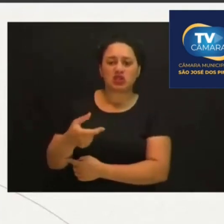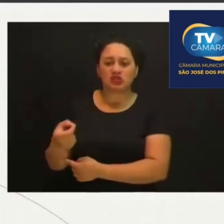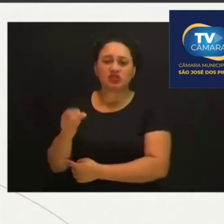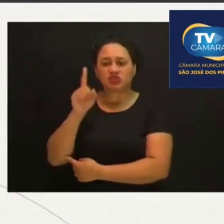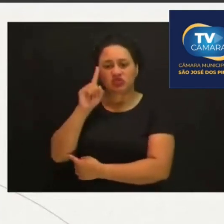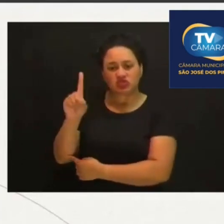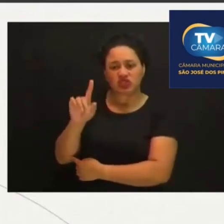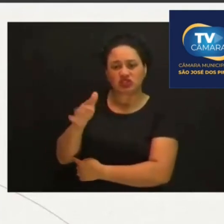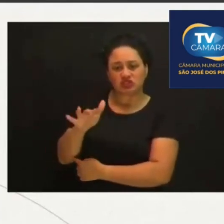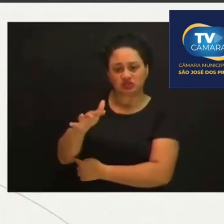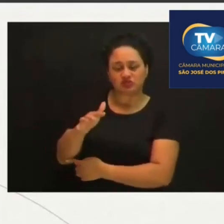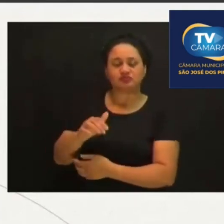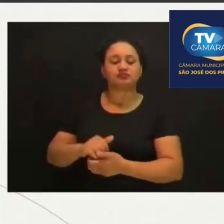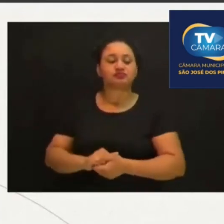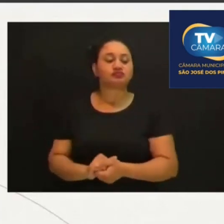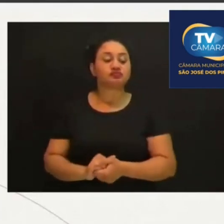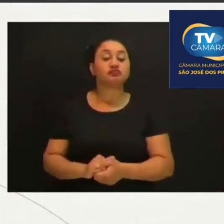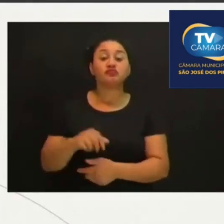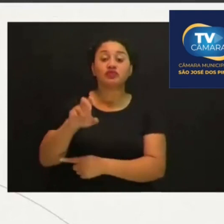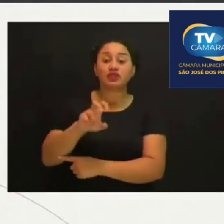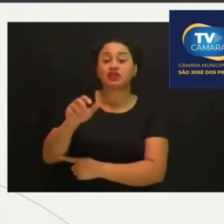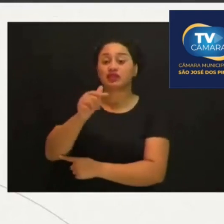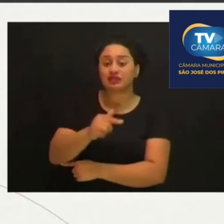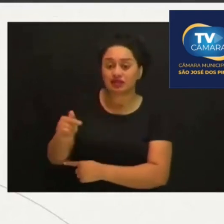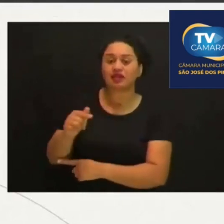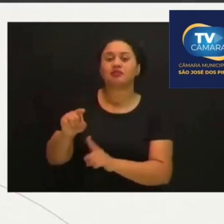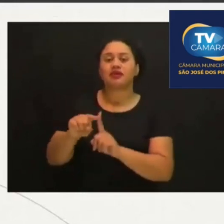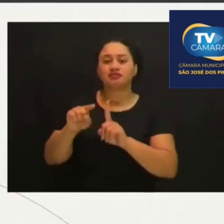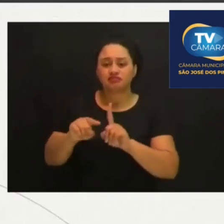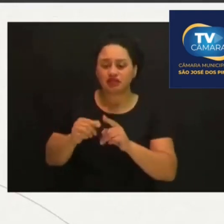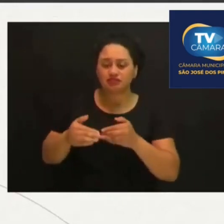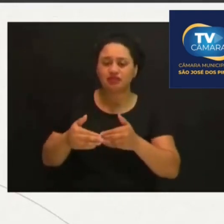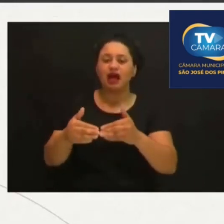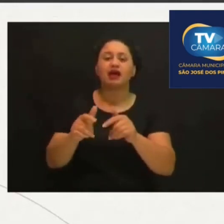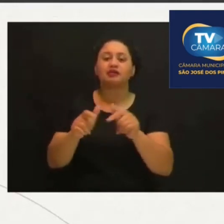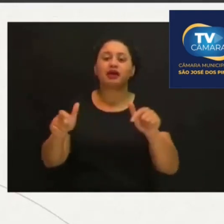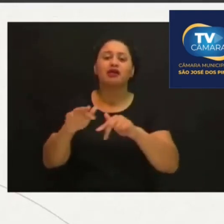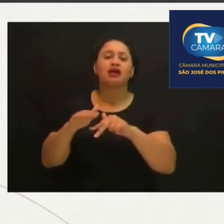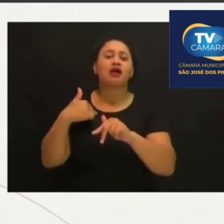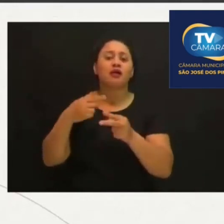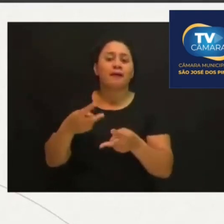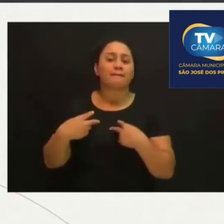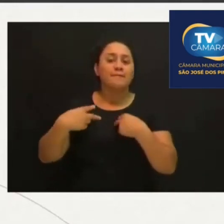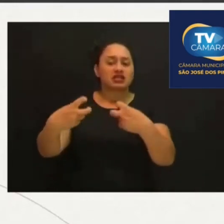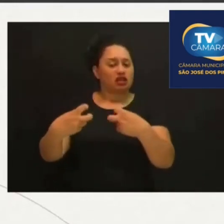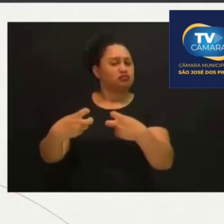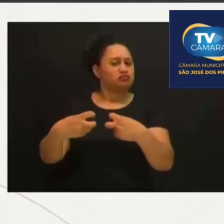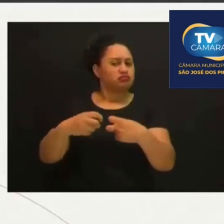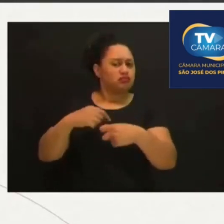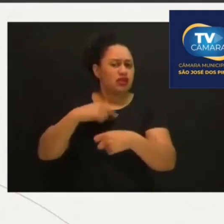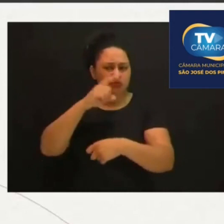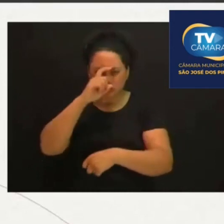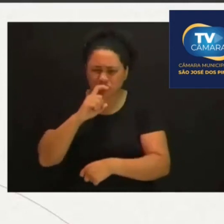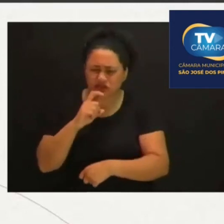ou menos. Então, nessa 5ª semana de gestação, é onde a maior parte das pacientes vai perceber o seu atraso